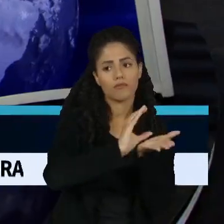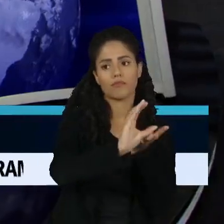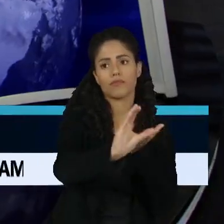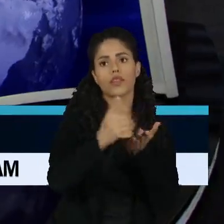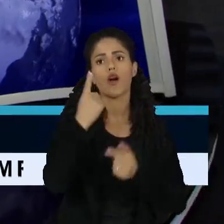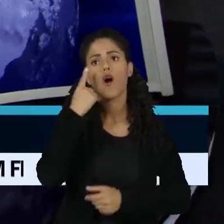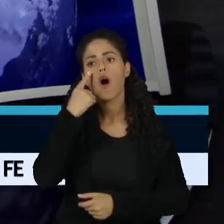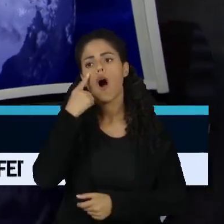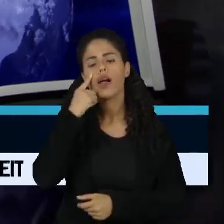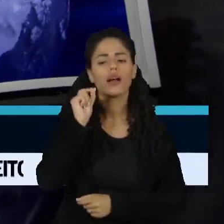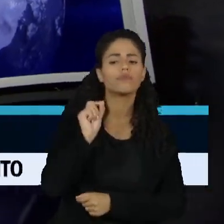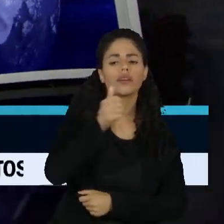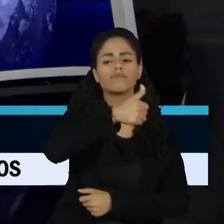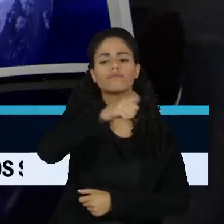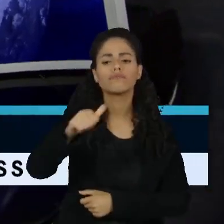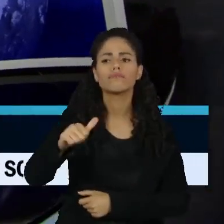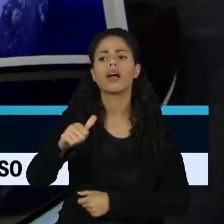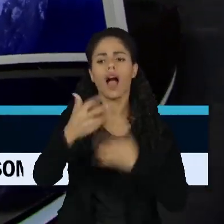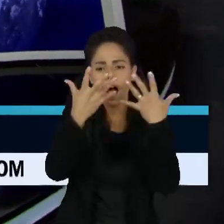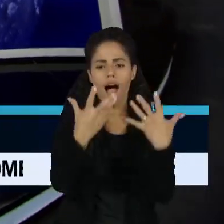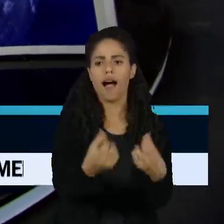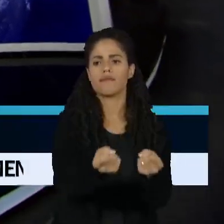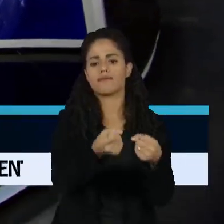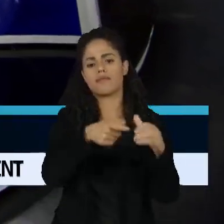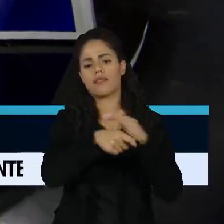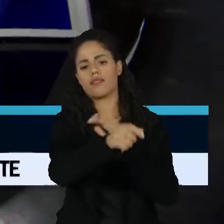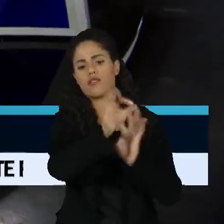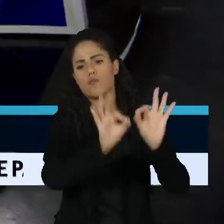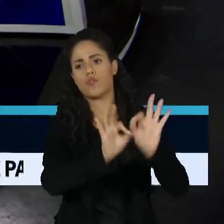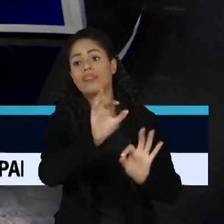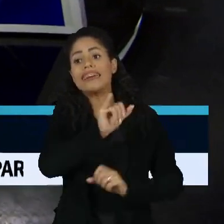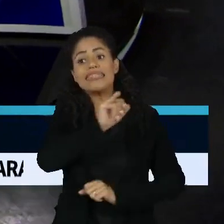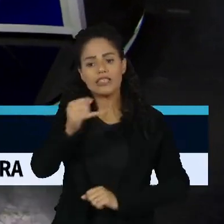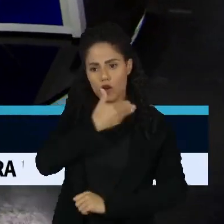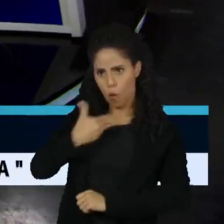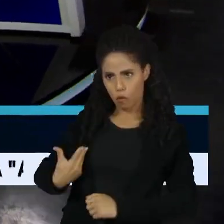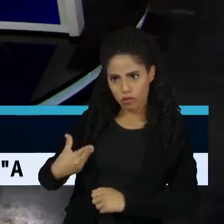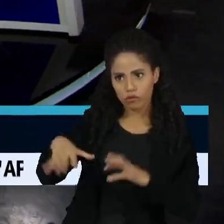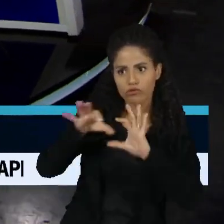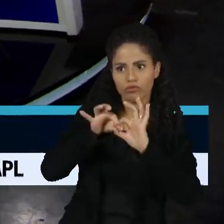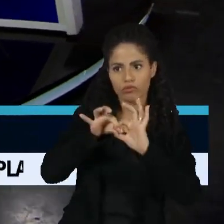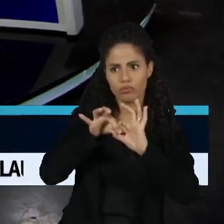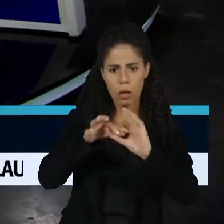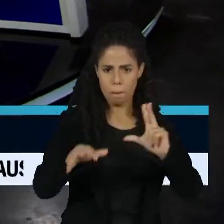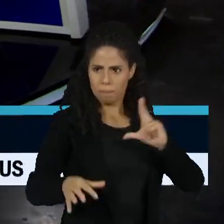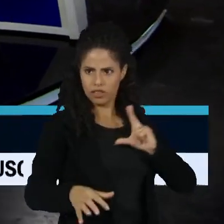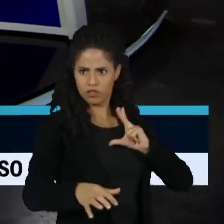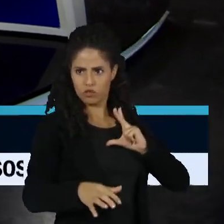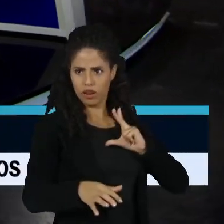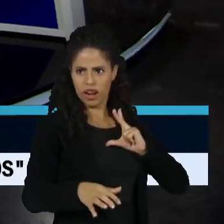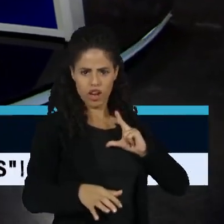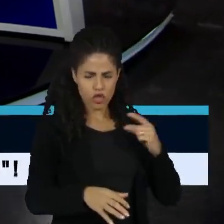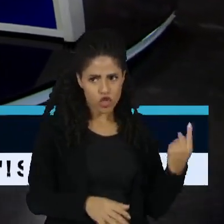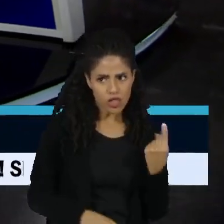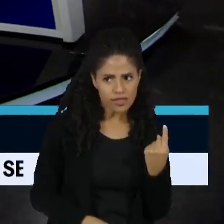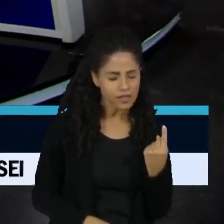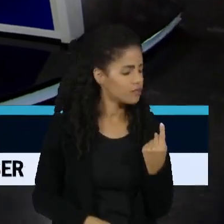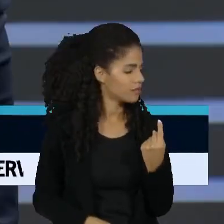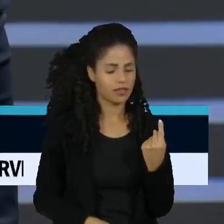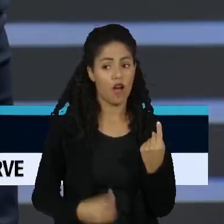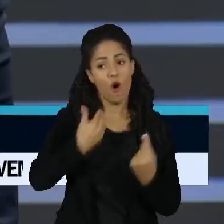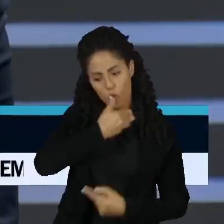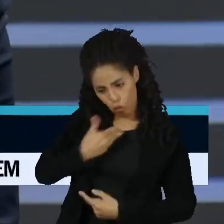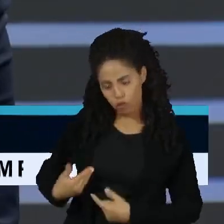olharão e aceitarão entrar em projetos greenfield no Brasil se o governo estiver junto, porque ele quer, a hora que acontecer o pepino, o governo